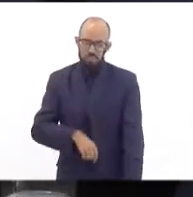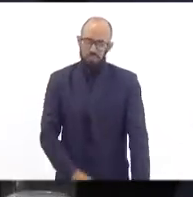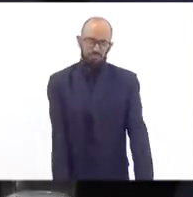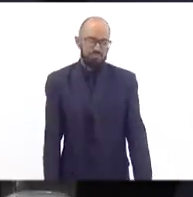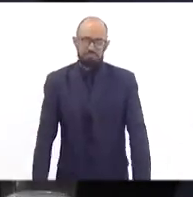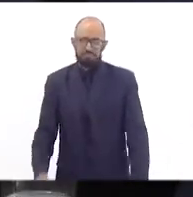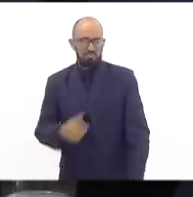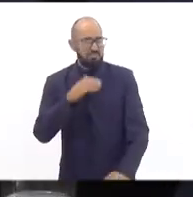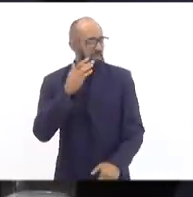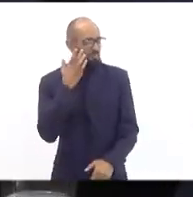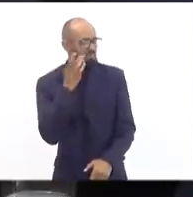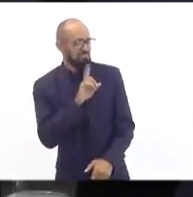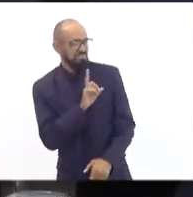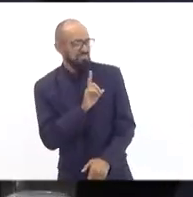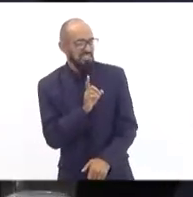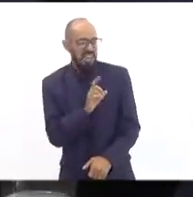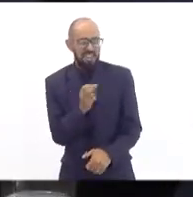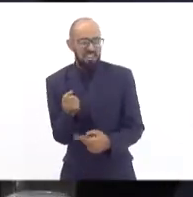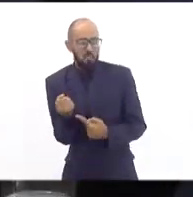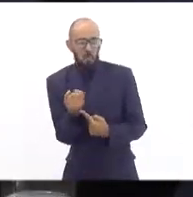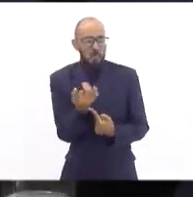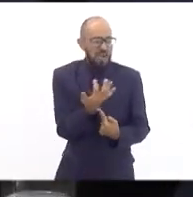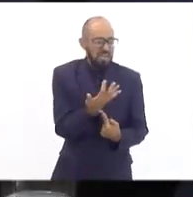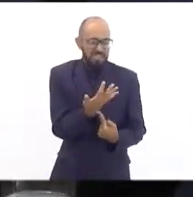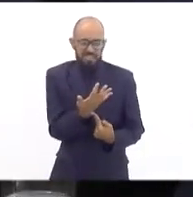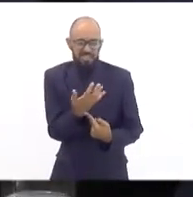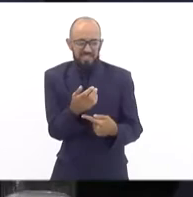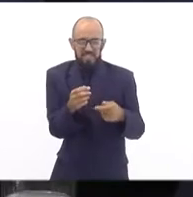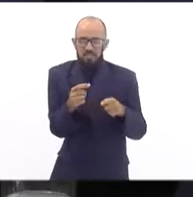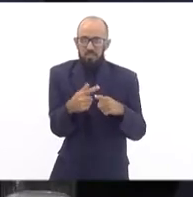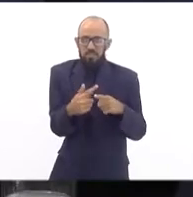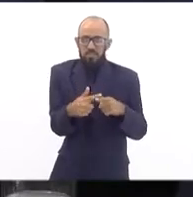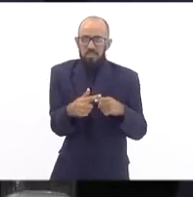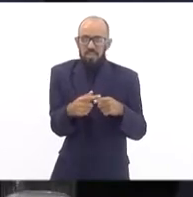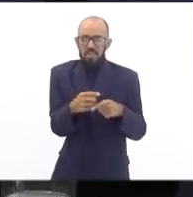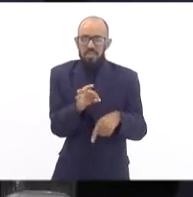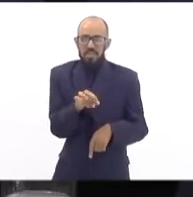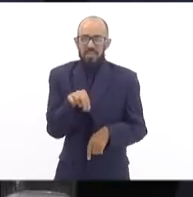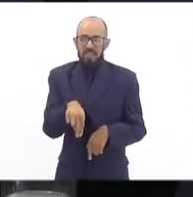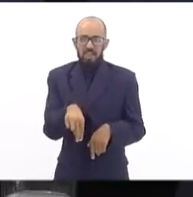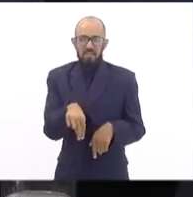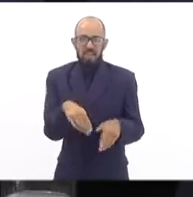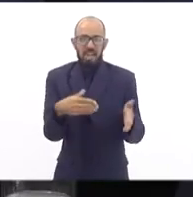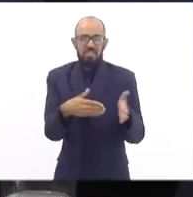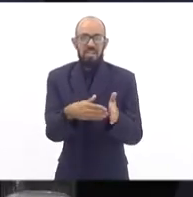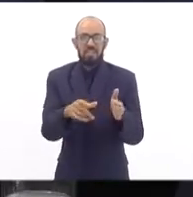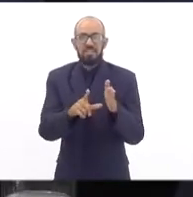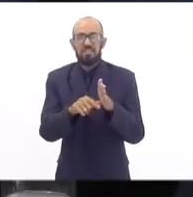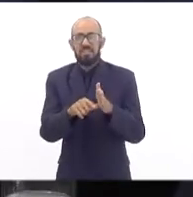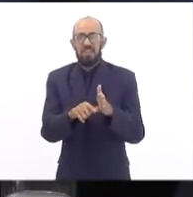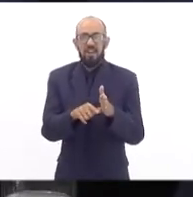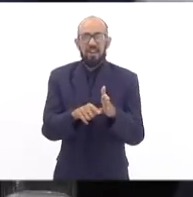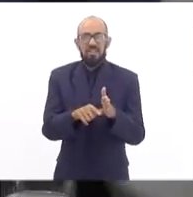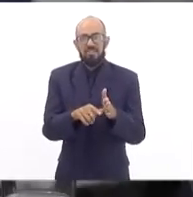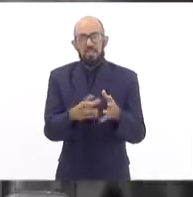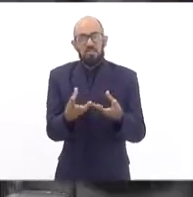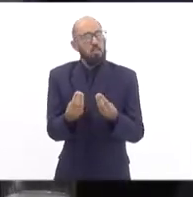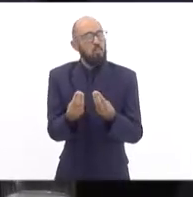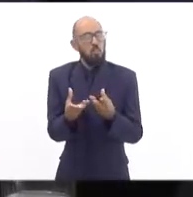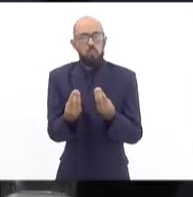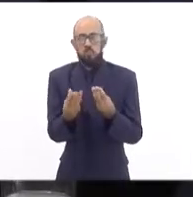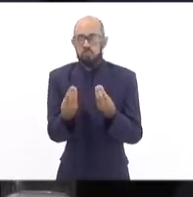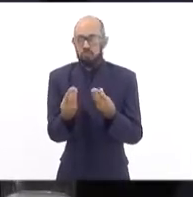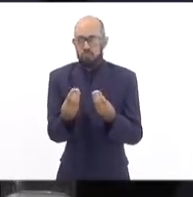condições de contar, né? Só que são muitas estações. De Tancredo Neves à Central do Brasil, são muitas